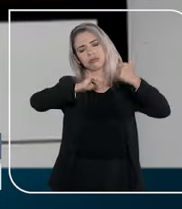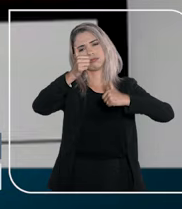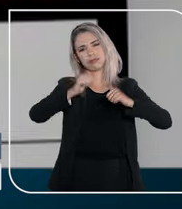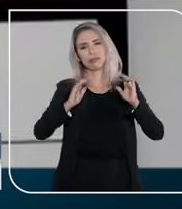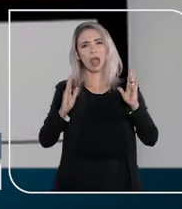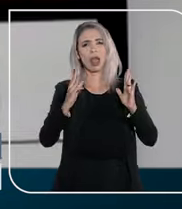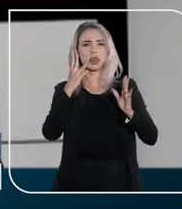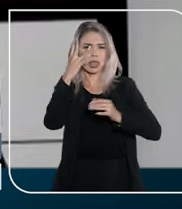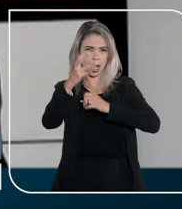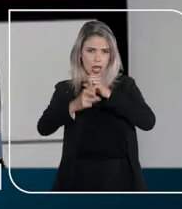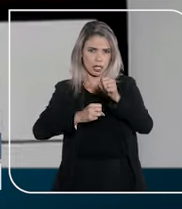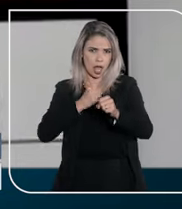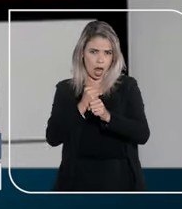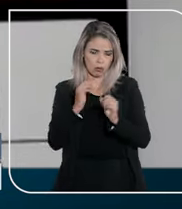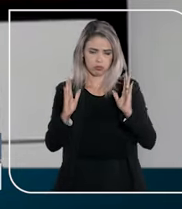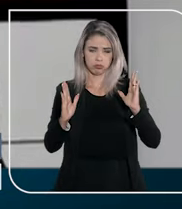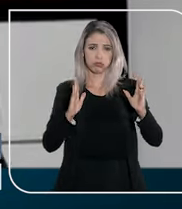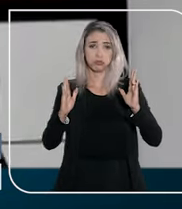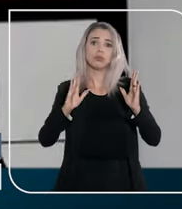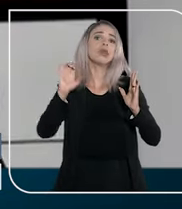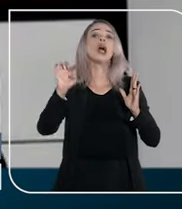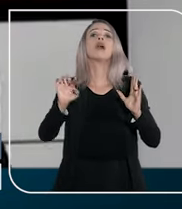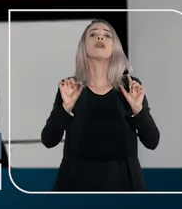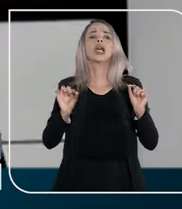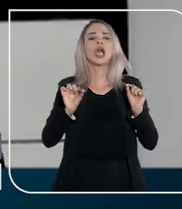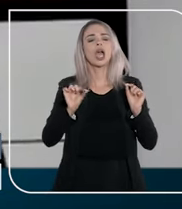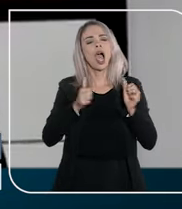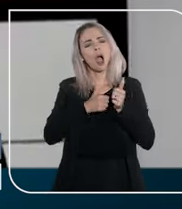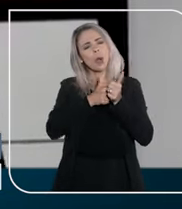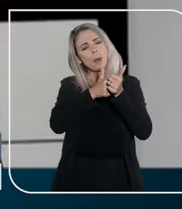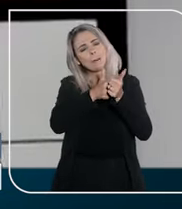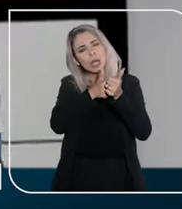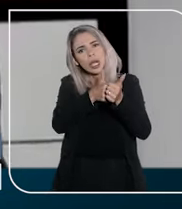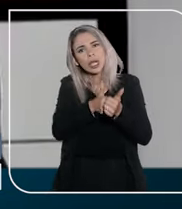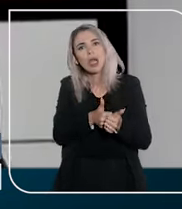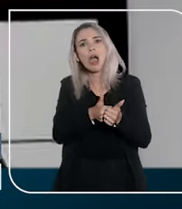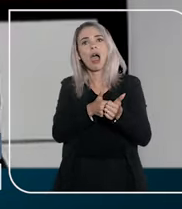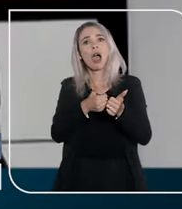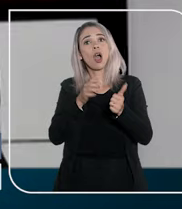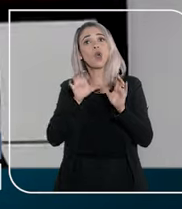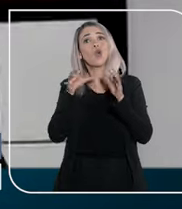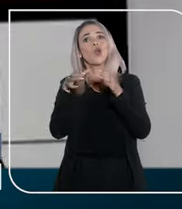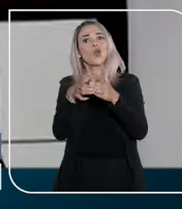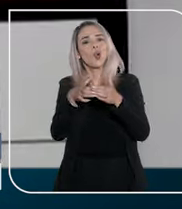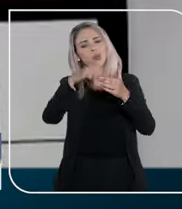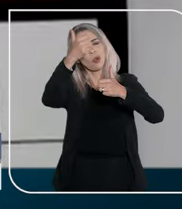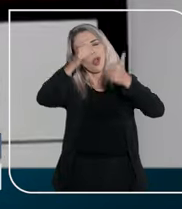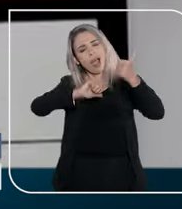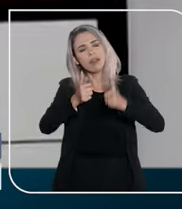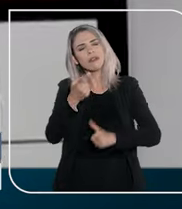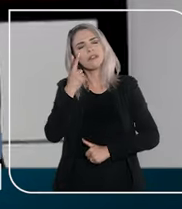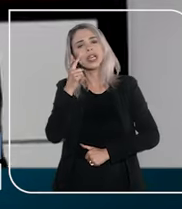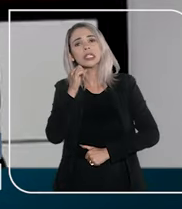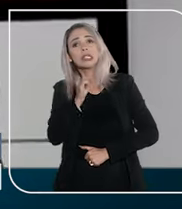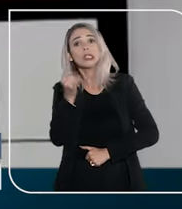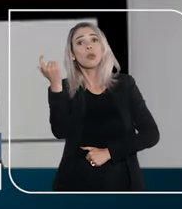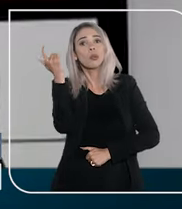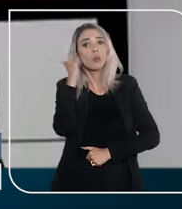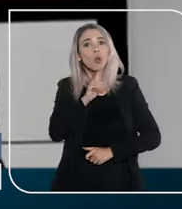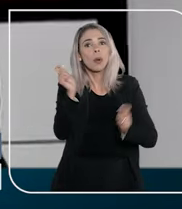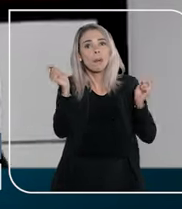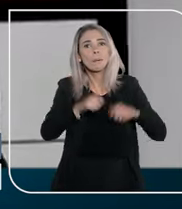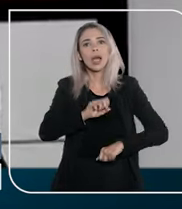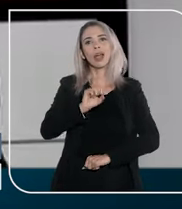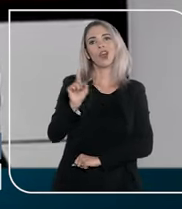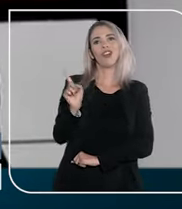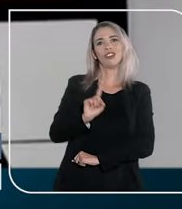Lei 812, durante o estágio probatório, de te acompanhar com uma comissão e verificar se tu tens ou não tens